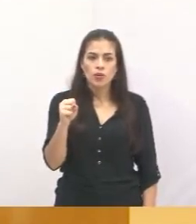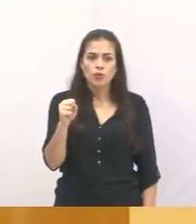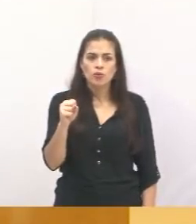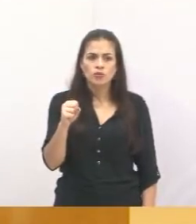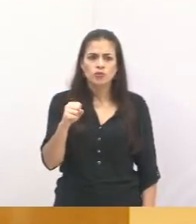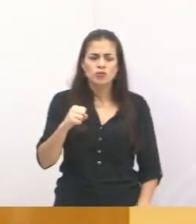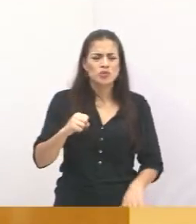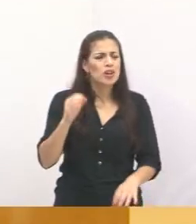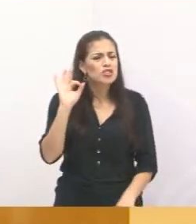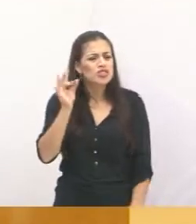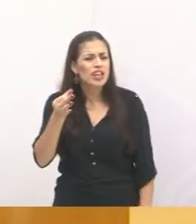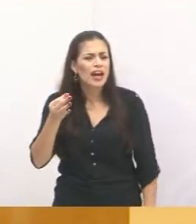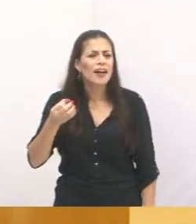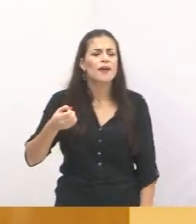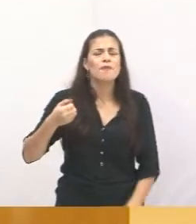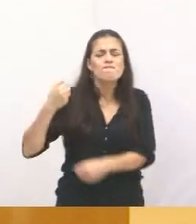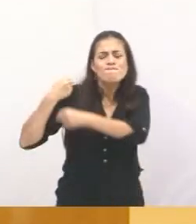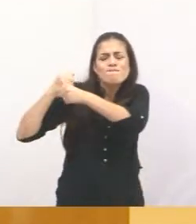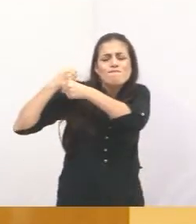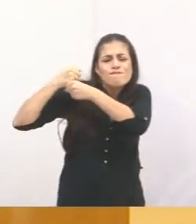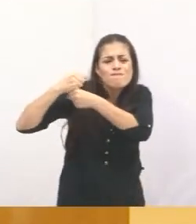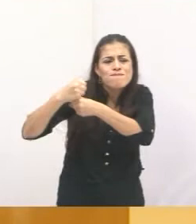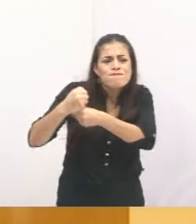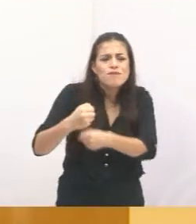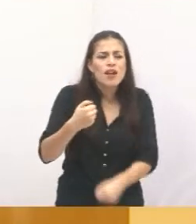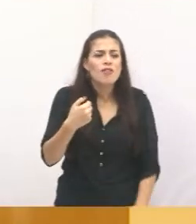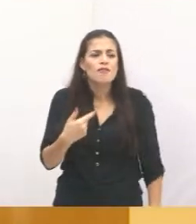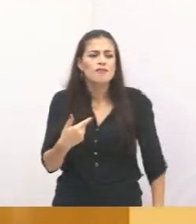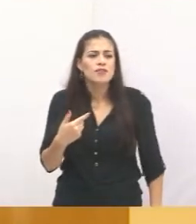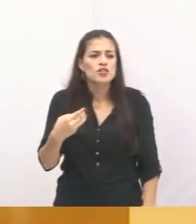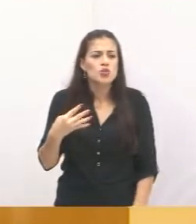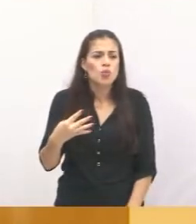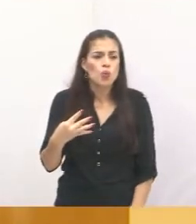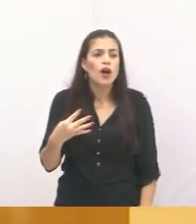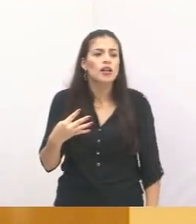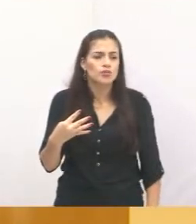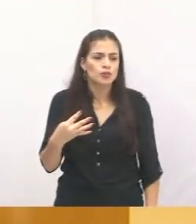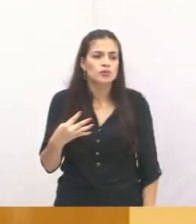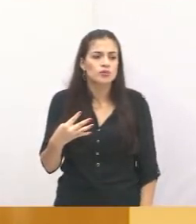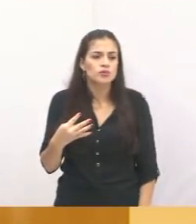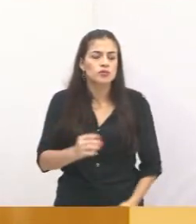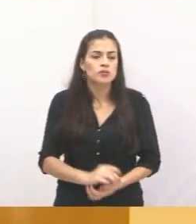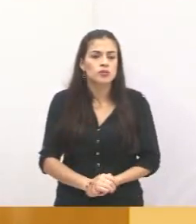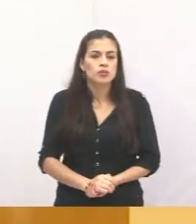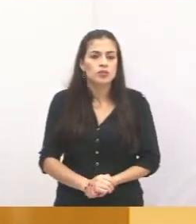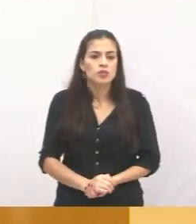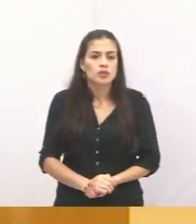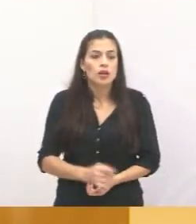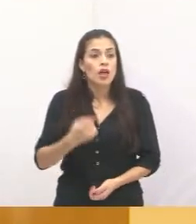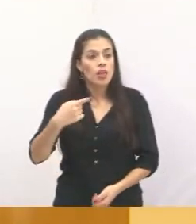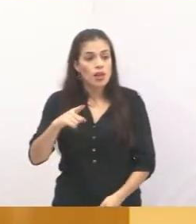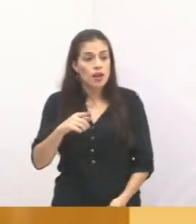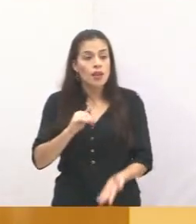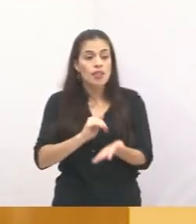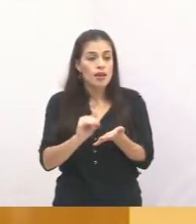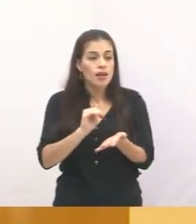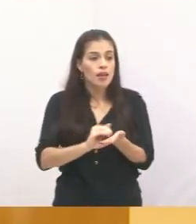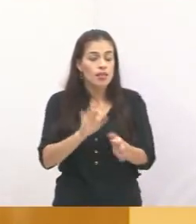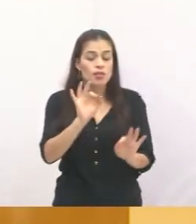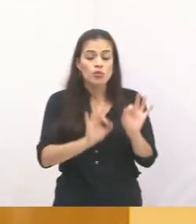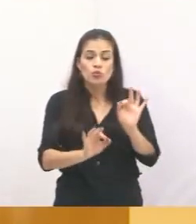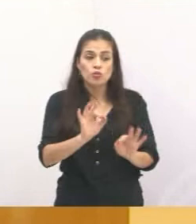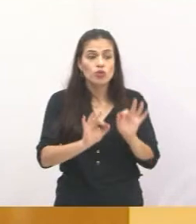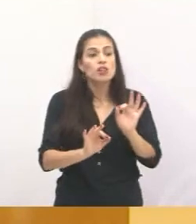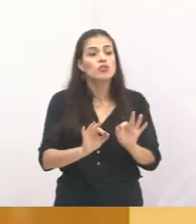Excelência esqueceu que era secretário jurídico, o braço direito do BSL na gestão